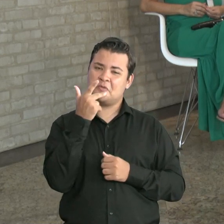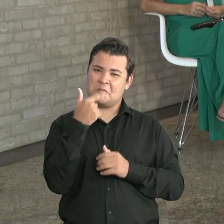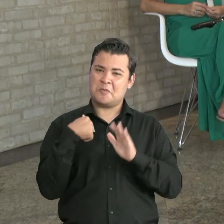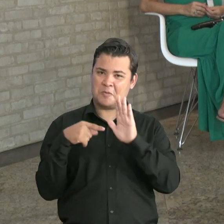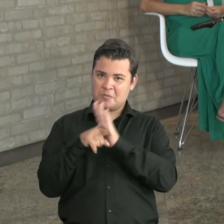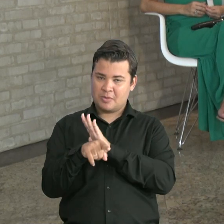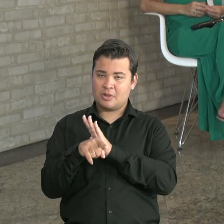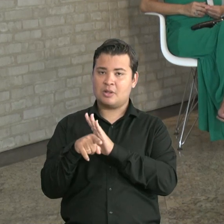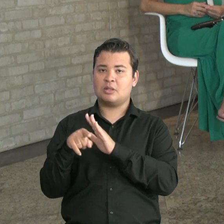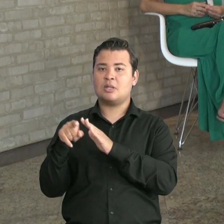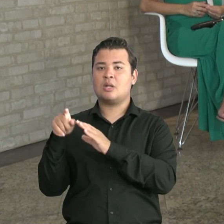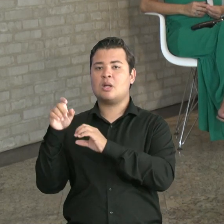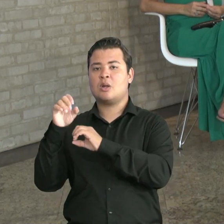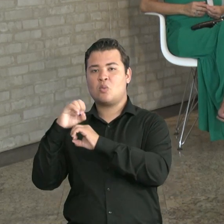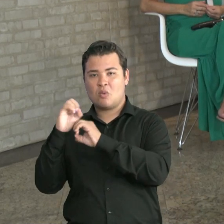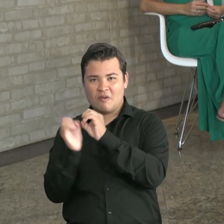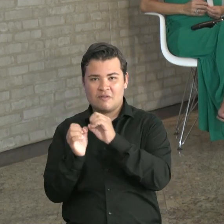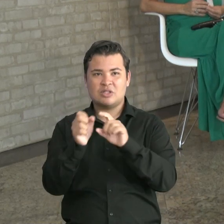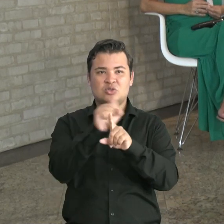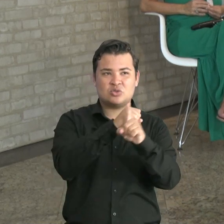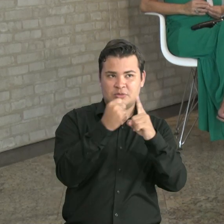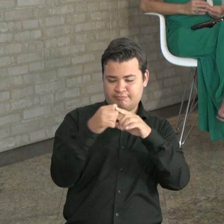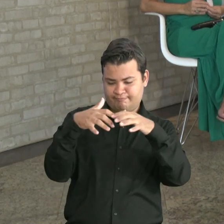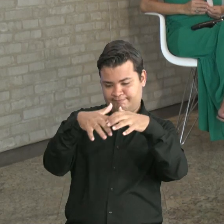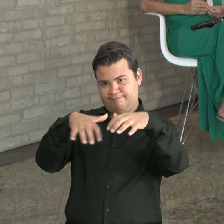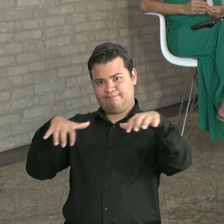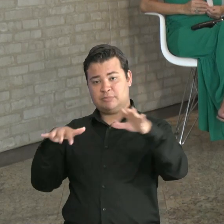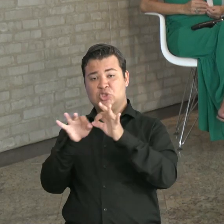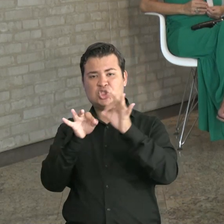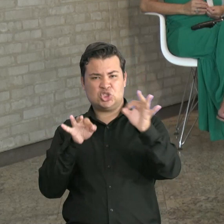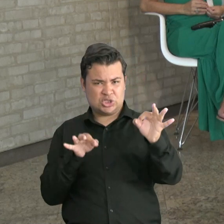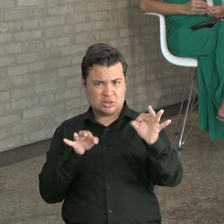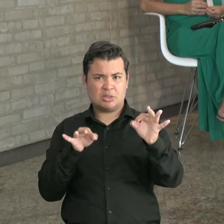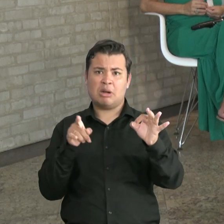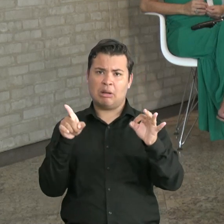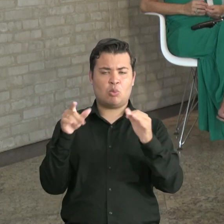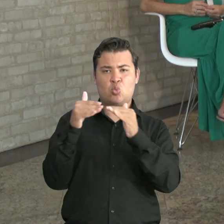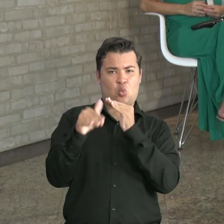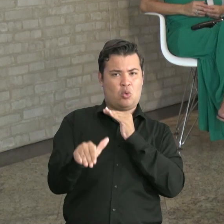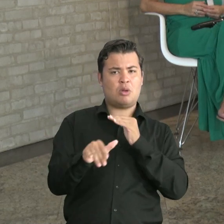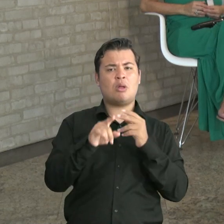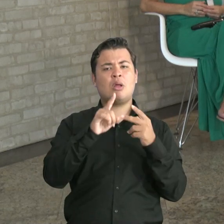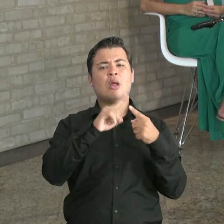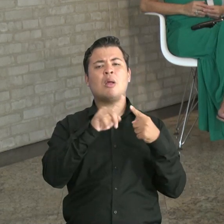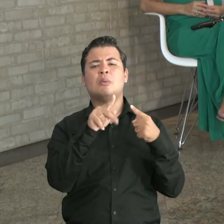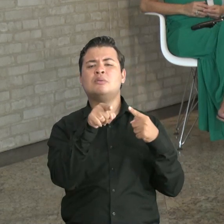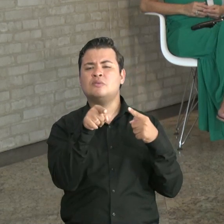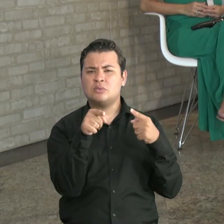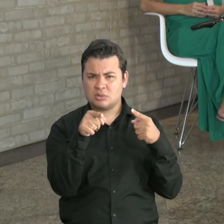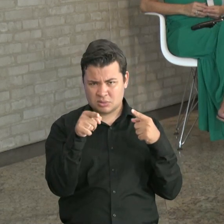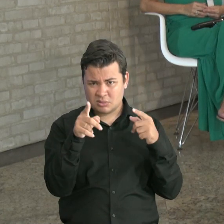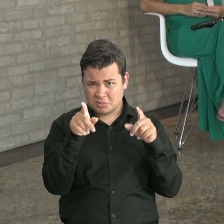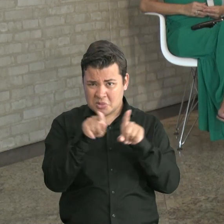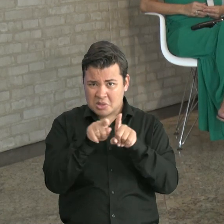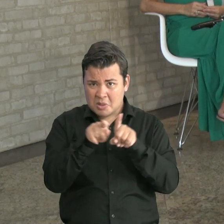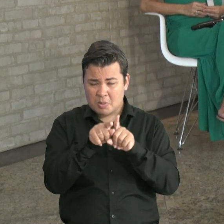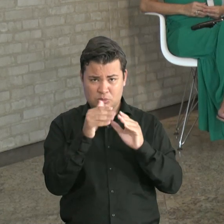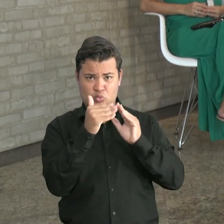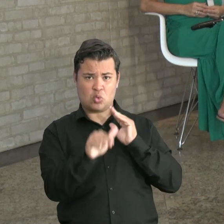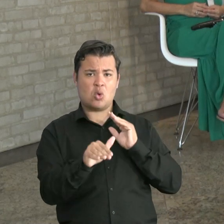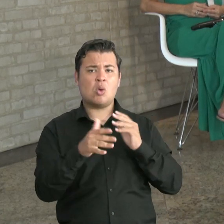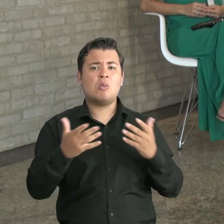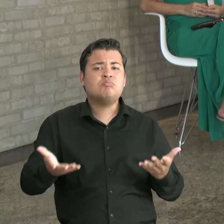pergunta. O senhor também discorda? O senhor acha que a gente já faz parte dessa sociedade, como a professora Lueli destacou, e que a